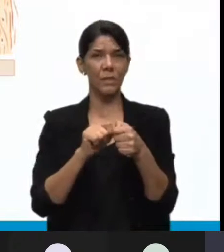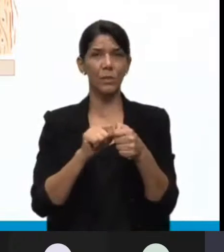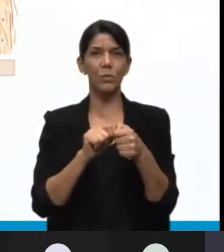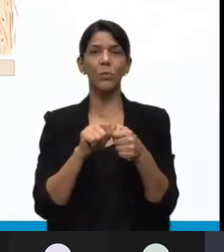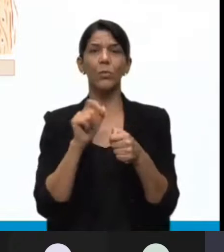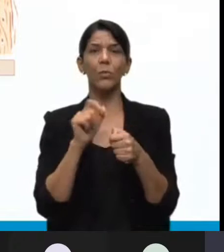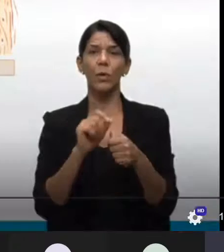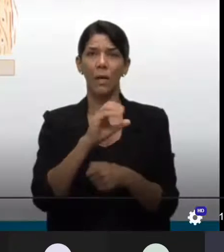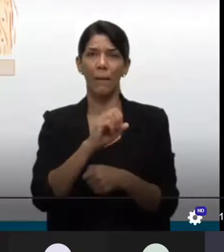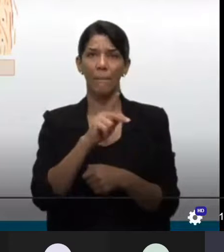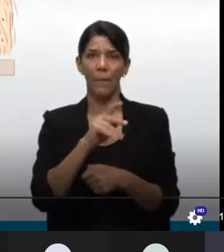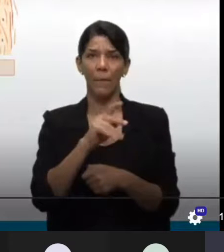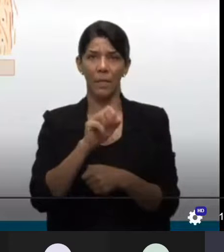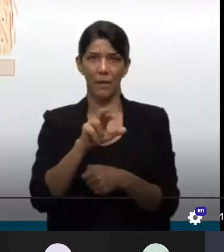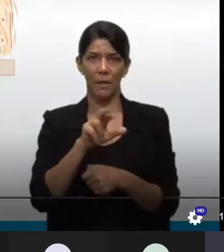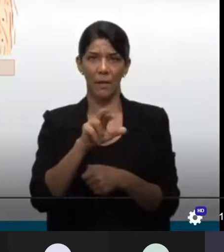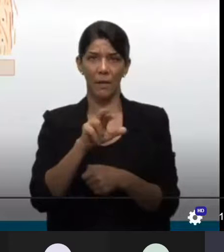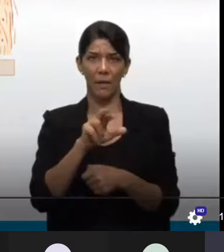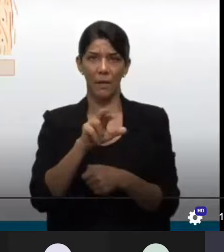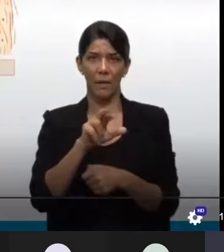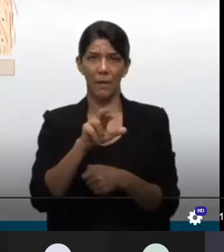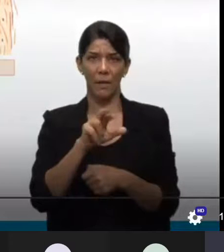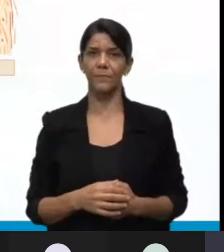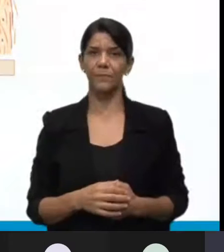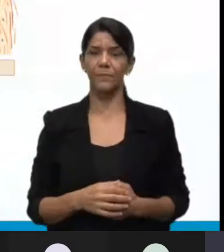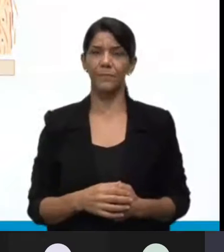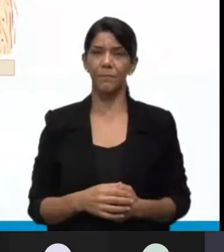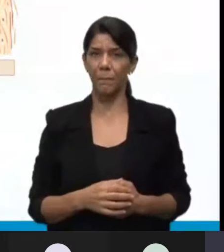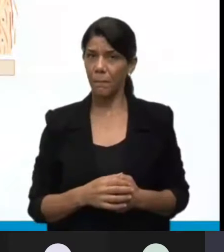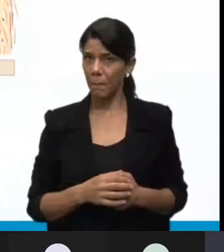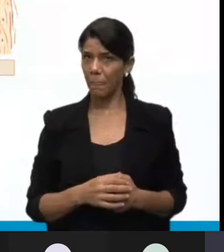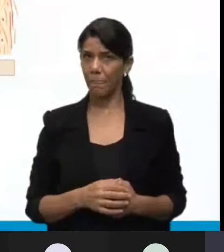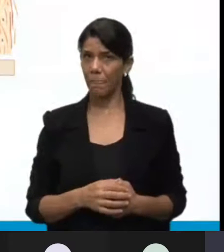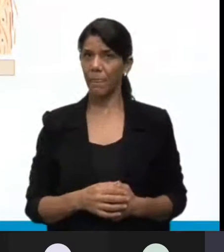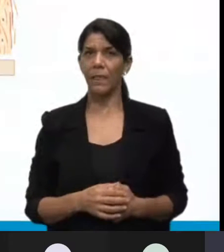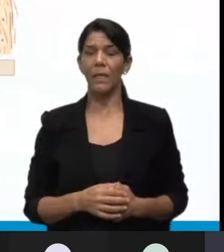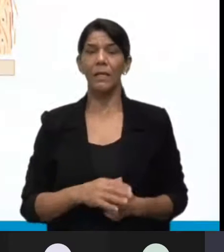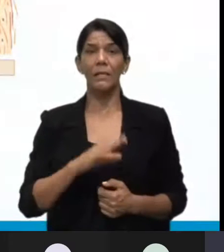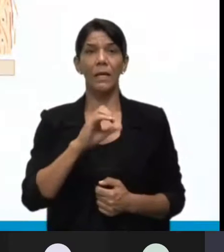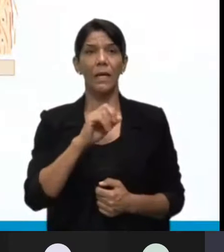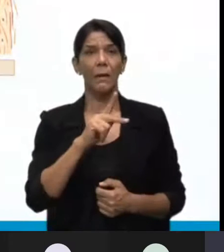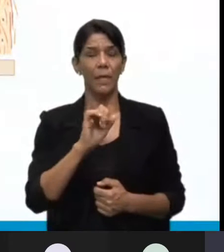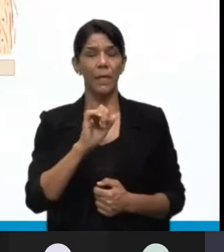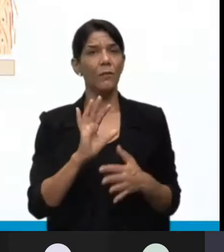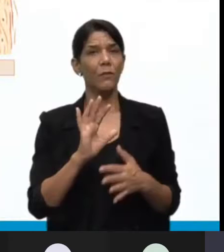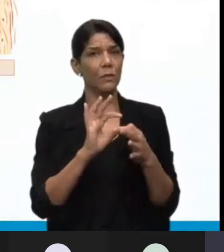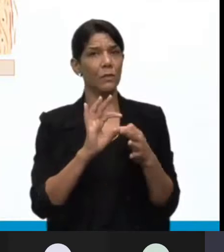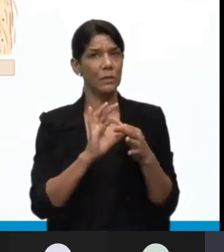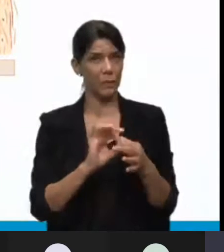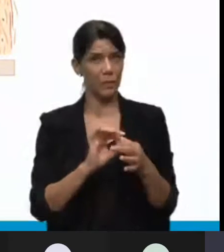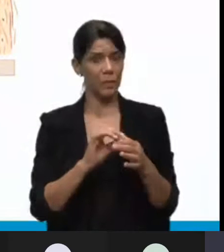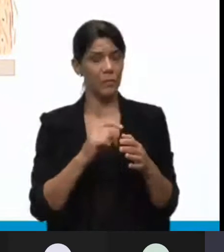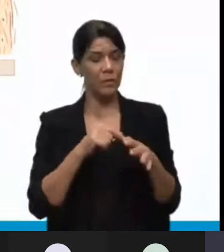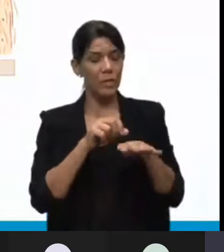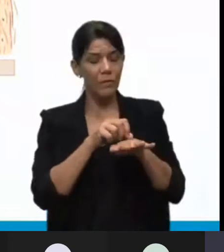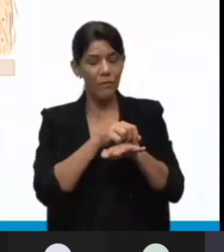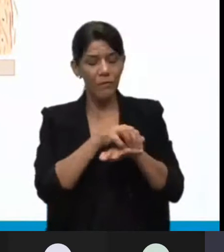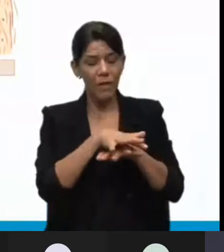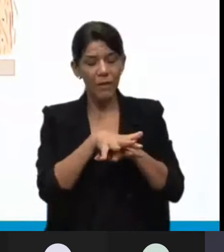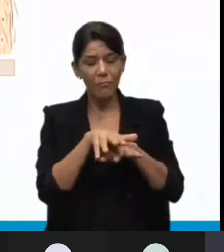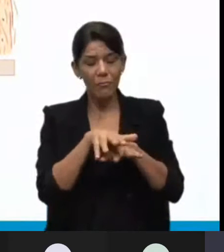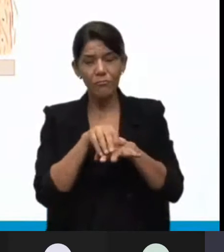formando os capilares. Esses capilares, eles vão se unindo, eles correm aí por dentro do